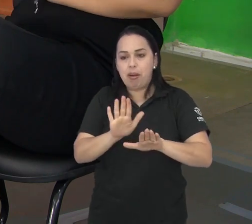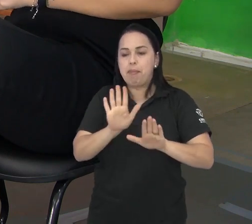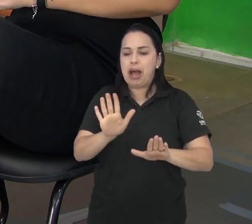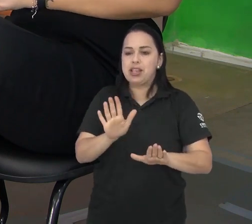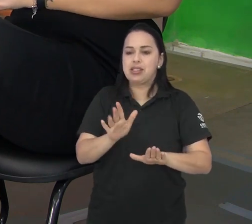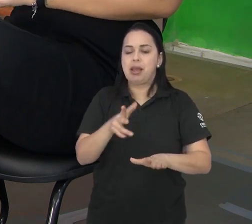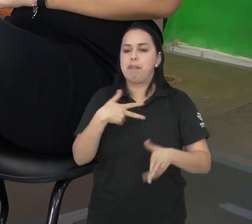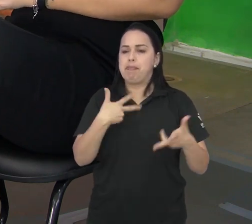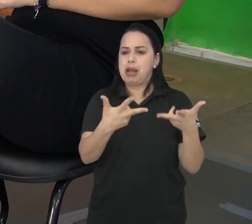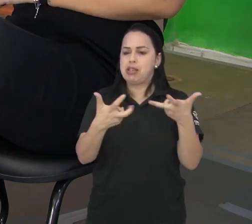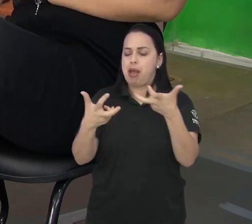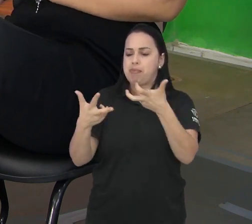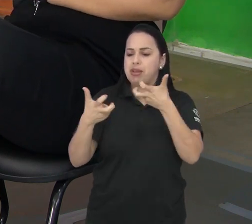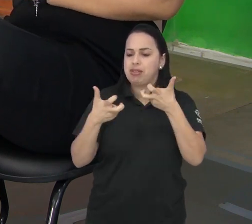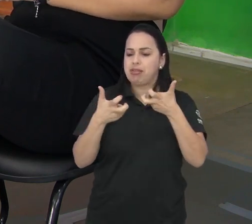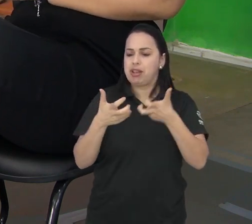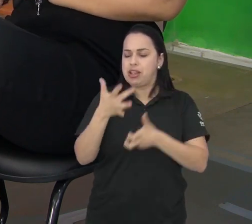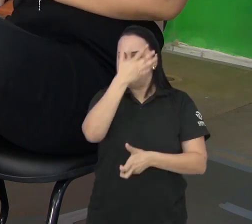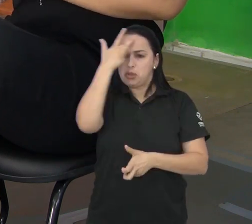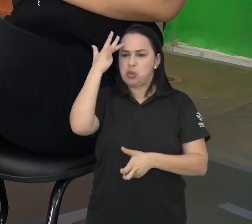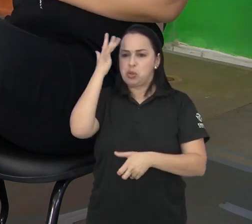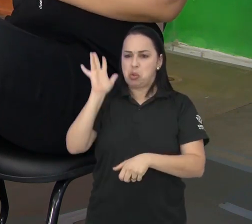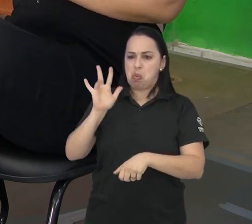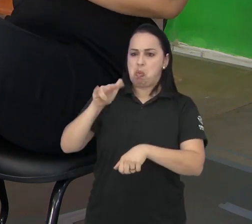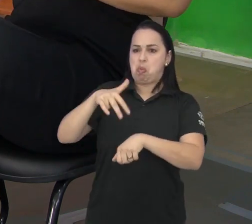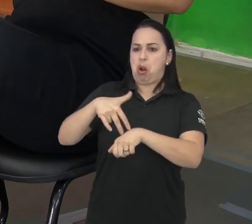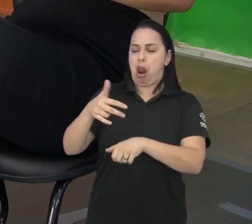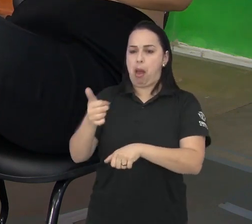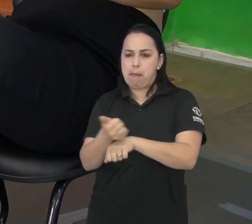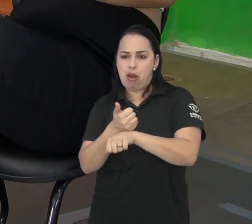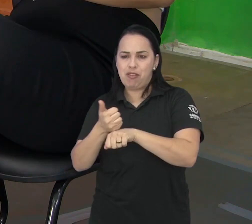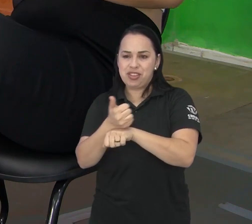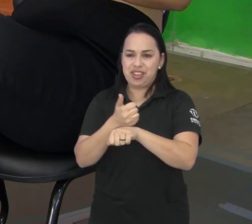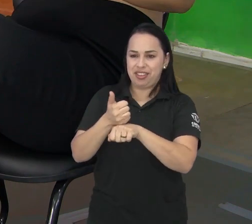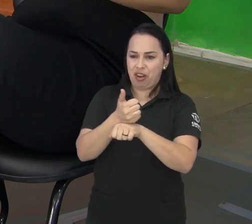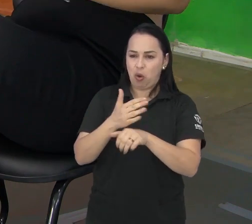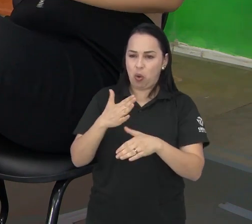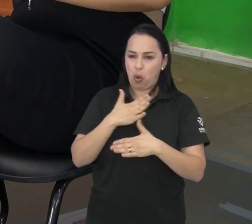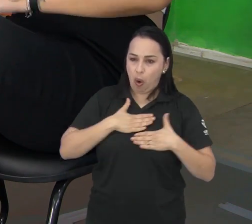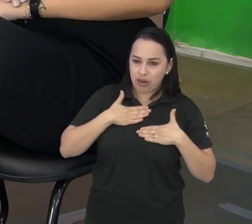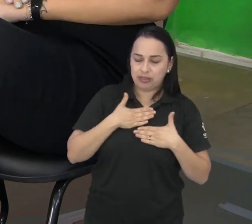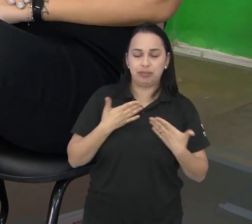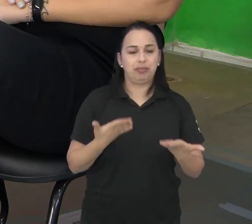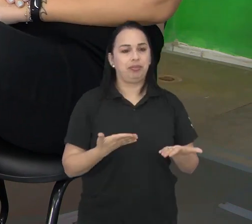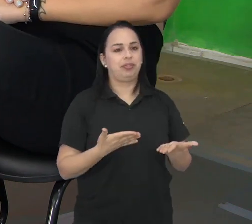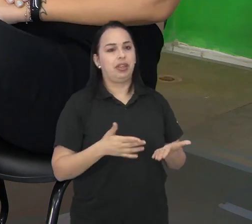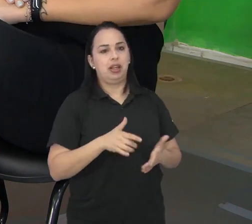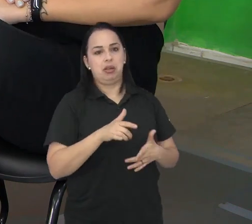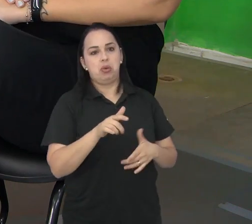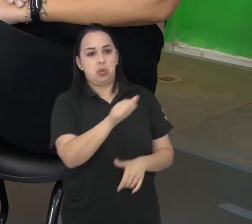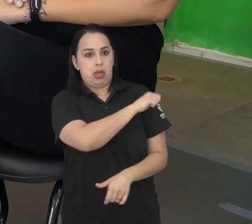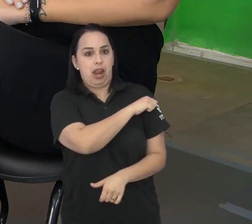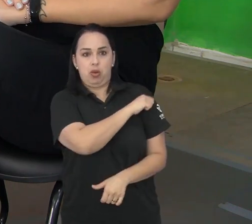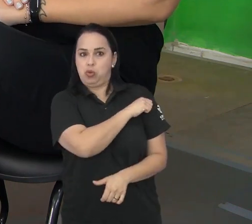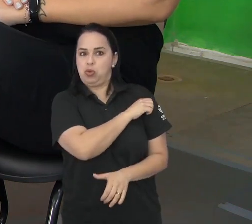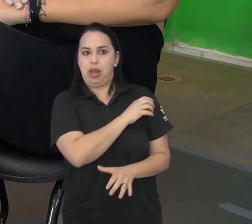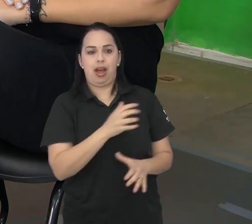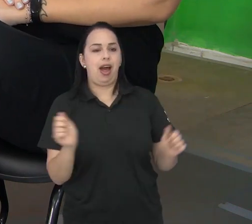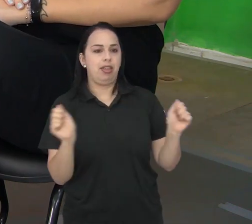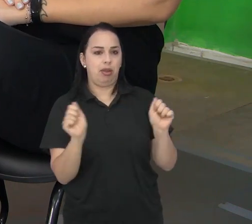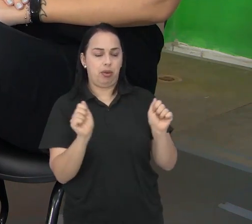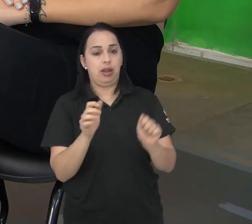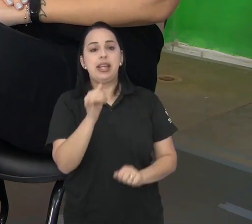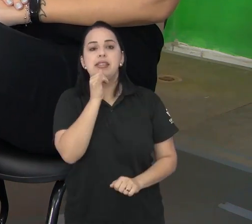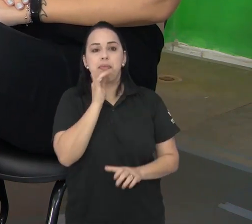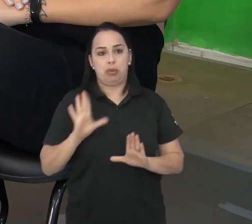Mas sai bastante músico, você vê, assim, a meninada se encanta, tem alguma coisa? O pessoal gosta muito. Por exemplo, na